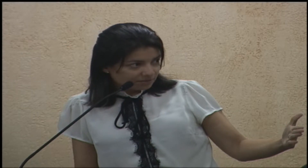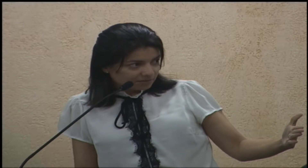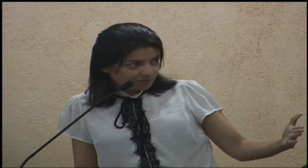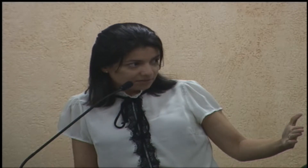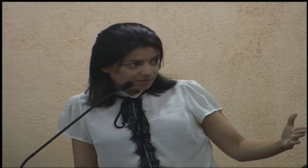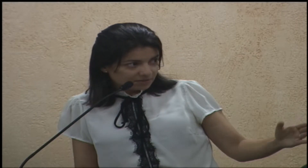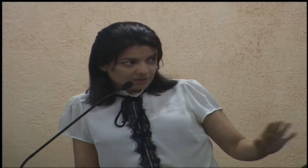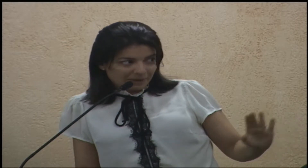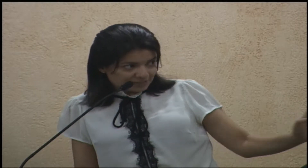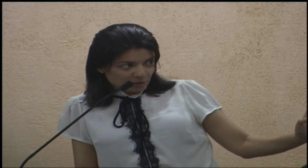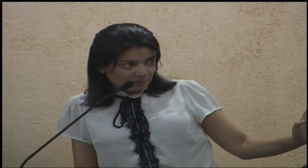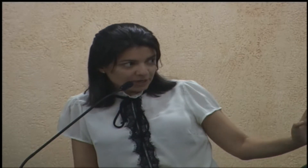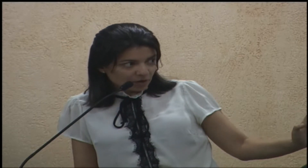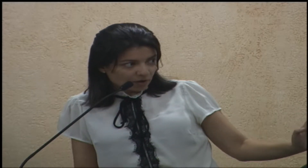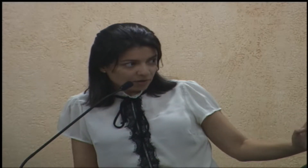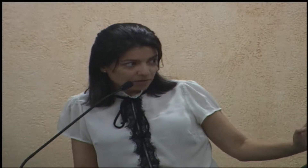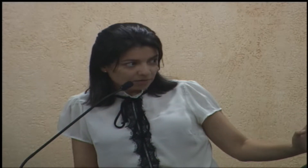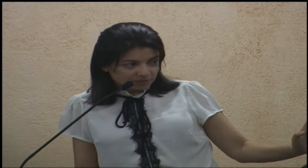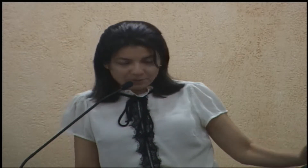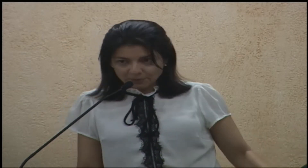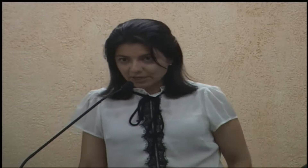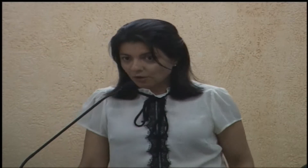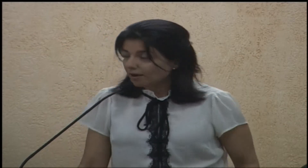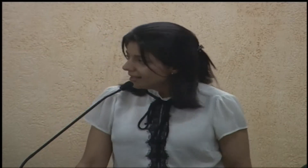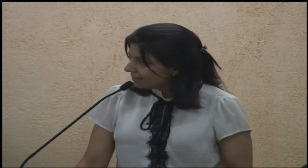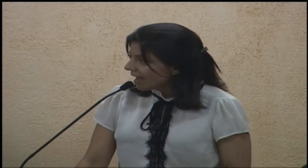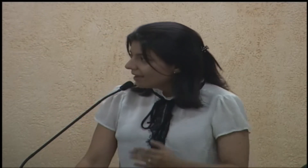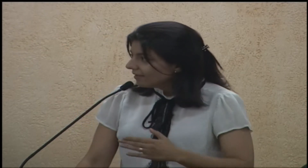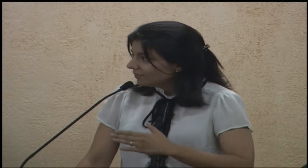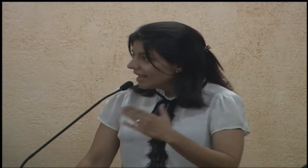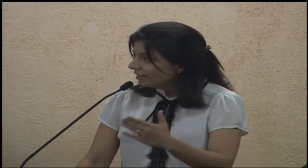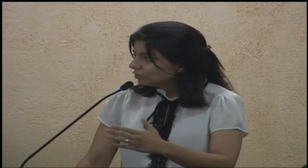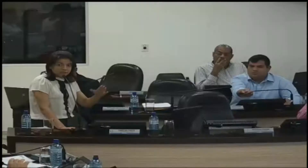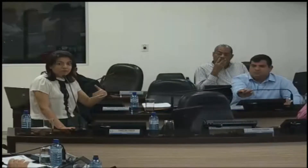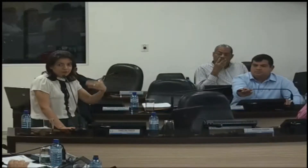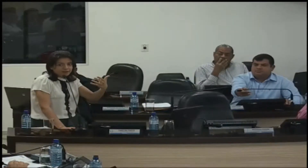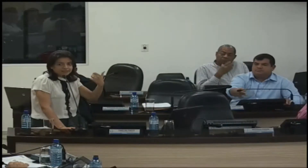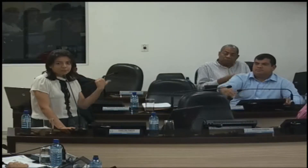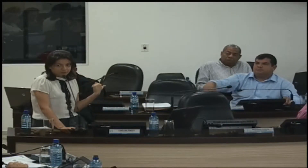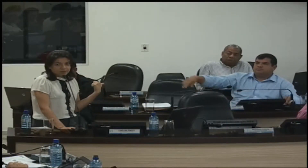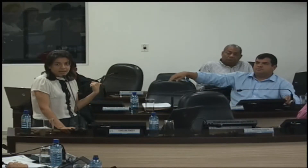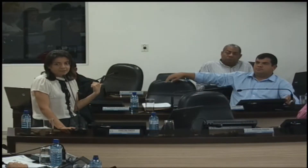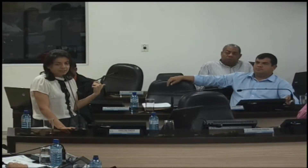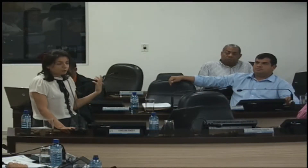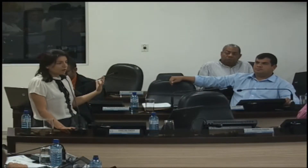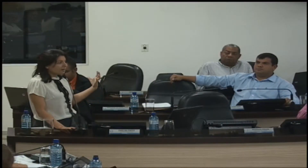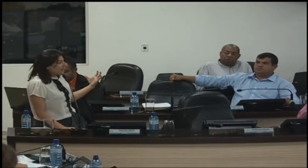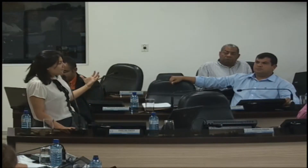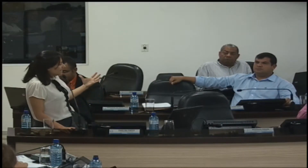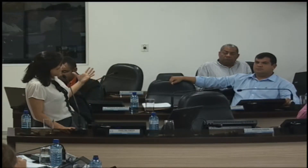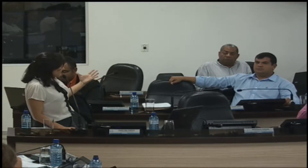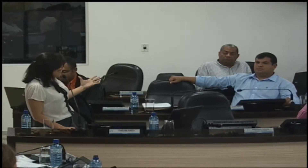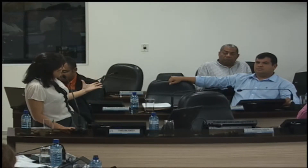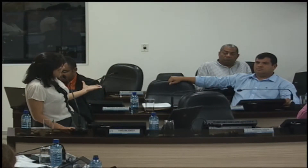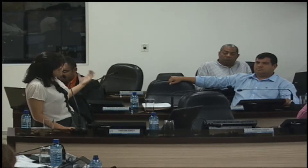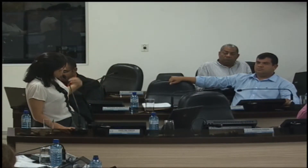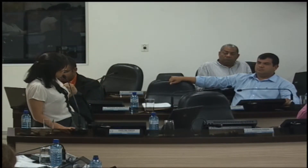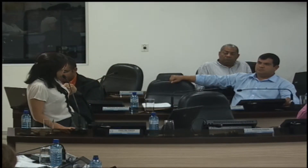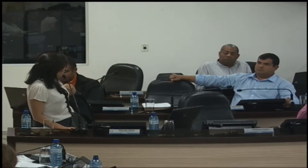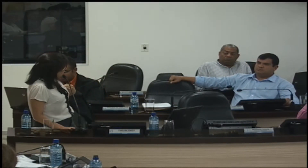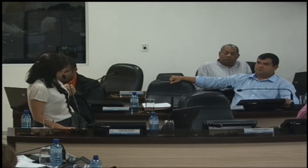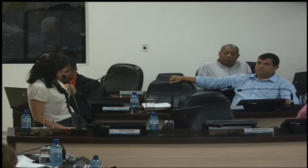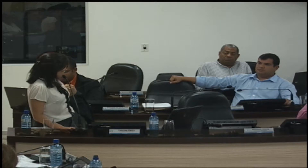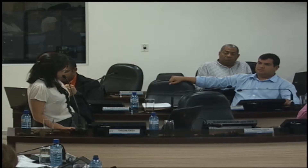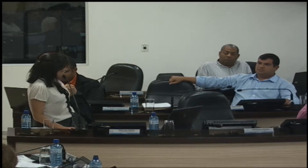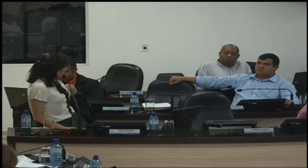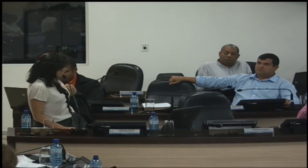o documento ao Executivo e levei ao Ministério Público. Não, apresentei ao Executivo e ao Ministério Público. Não, fui eu até que provoquei, vereador. Mas a questão é, se você